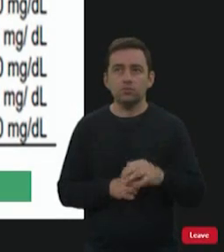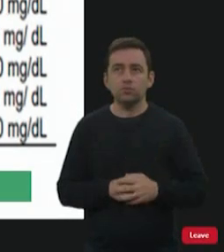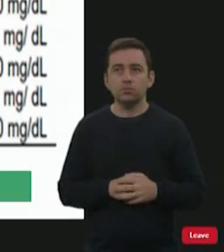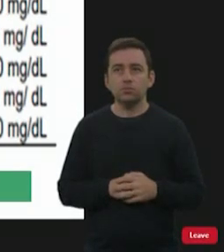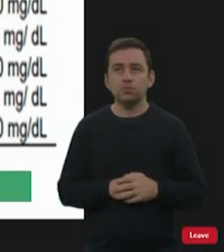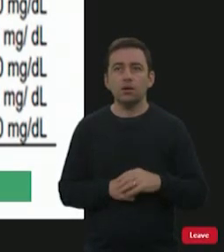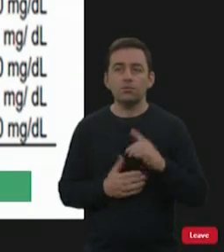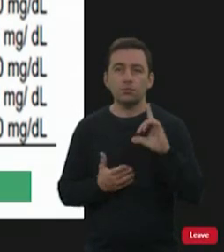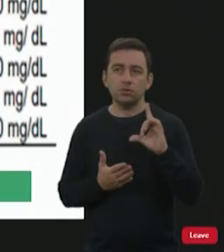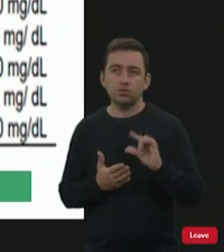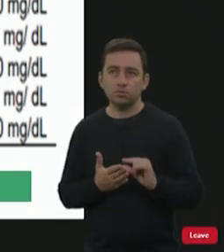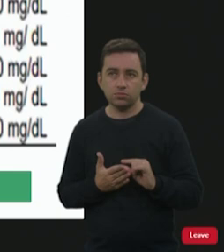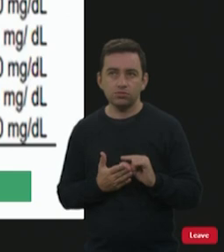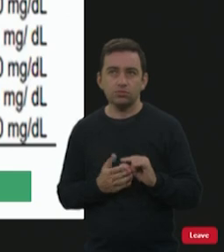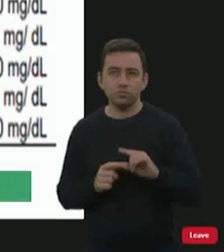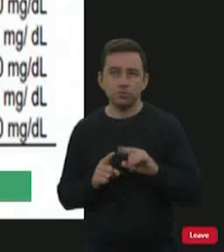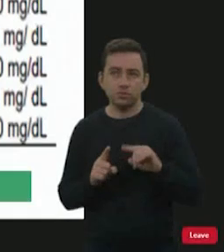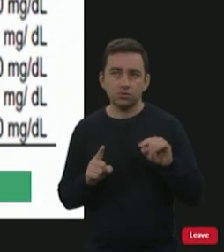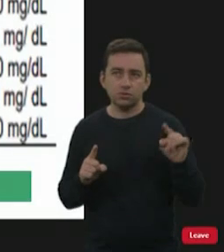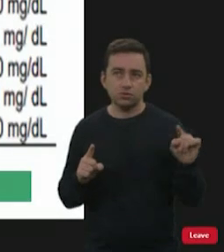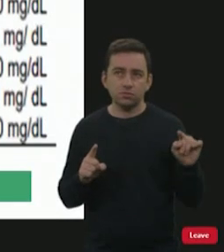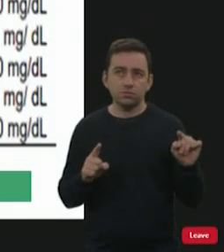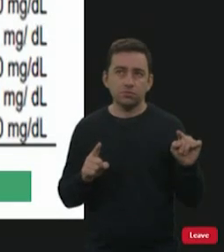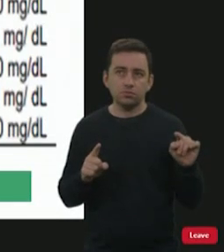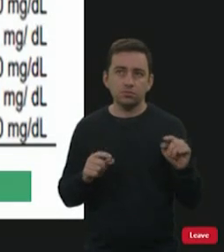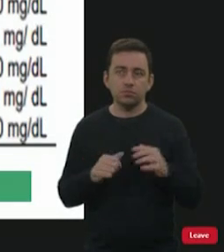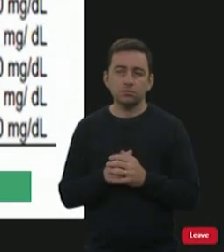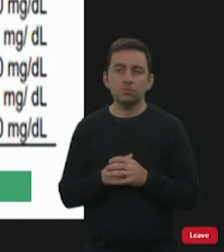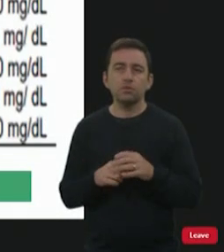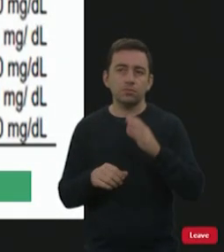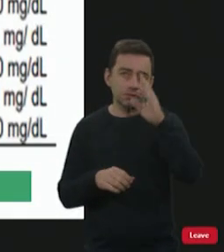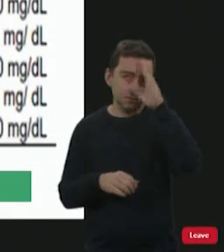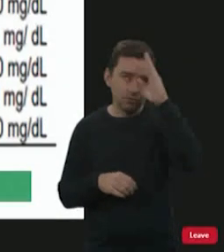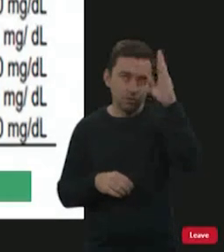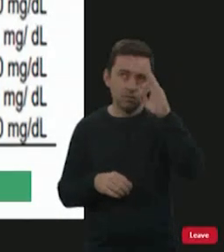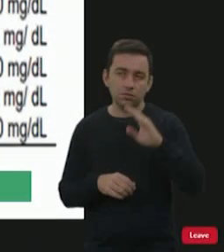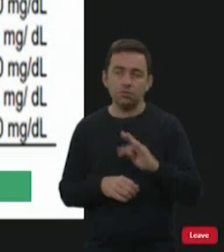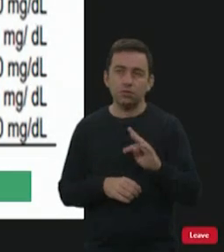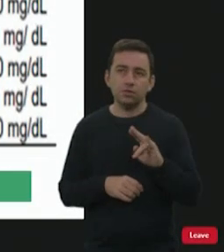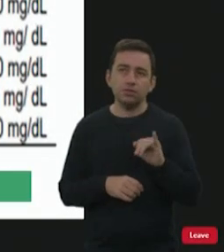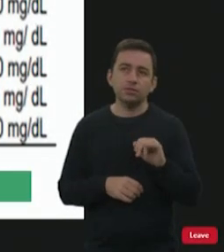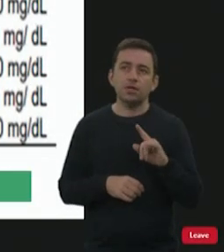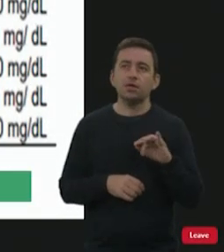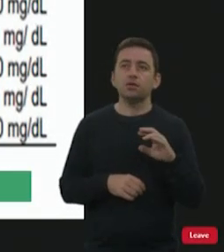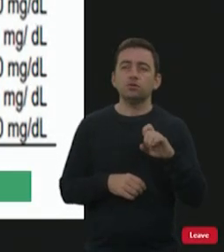baixou um nível aceitável, e principalmente triglicerídeos baixou em